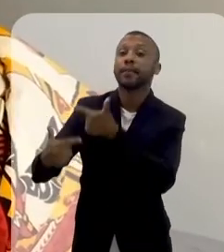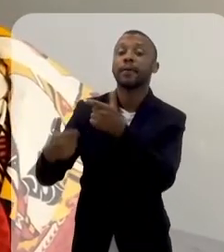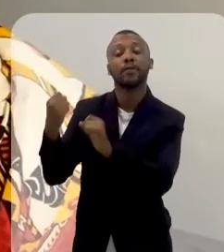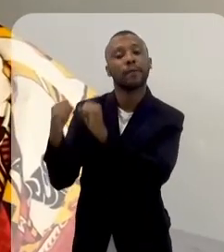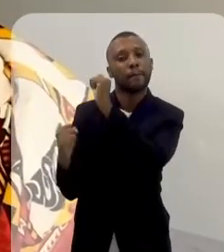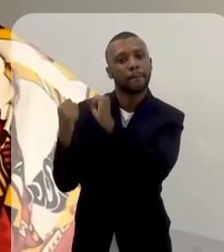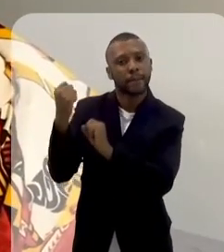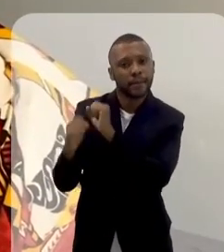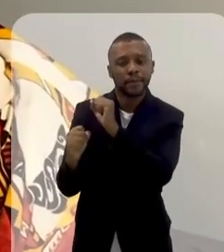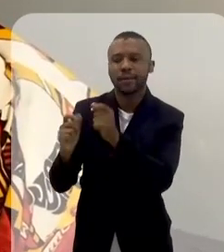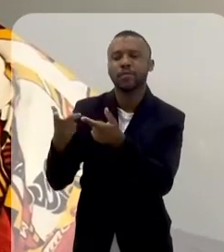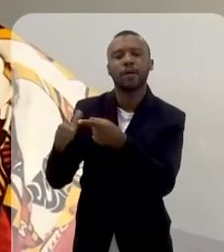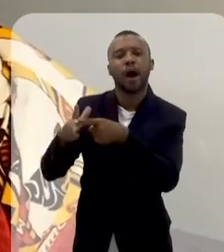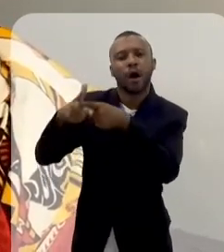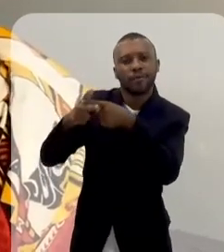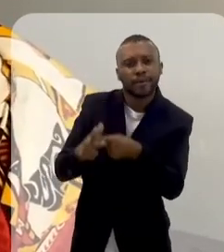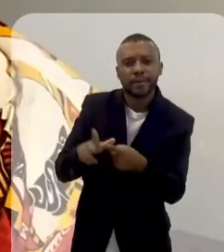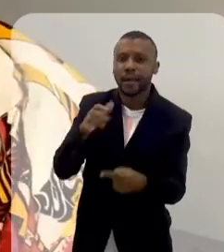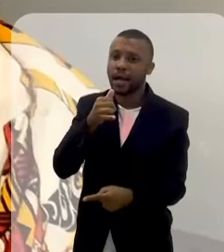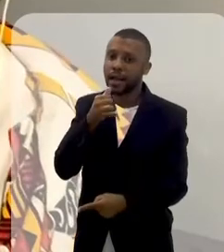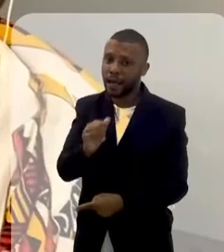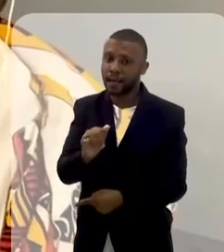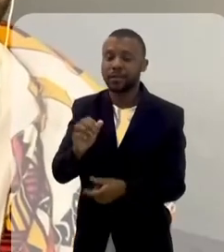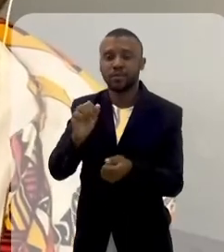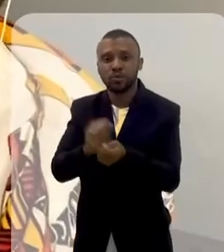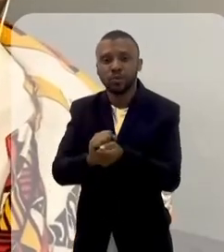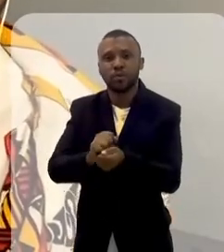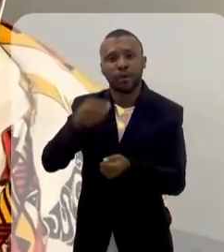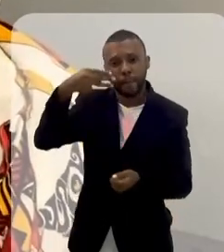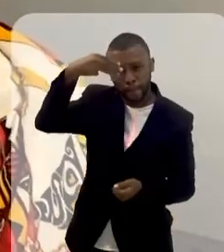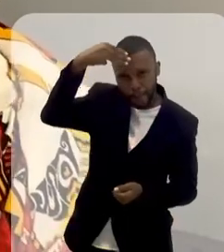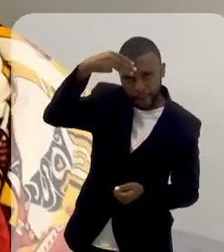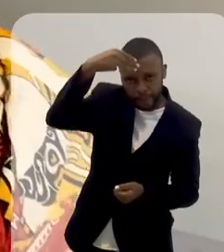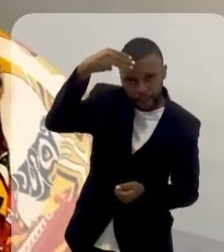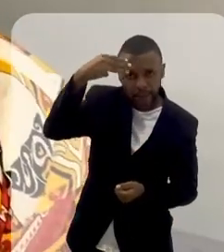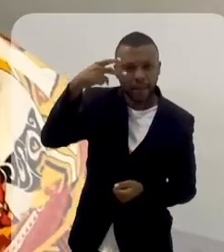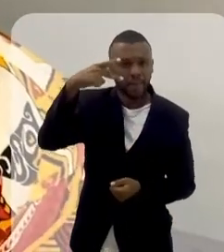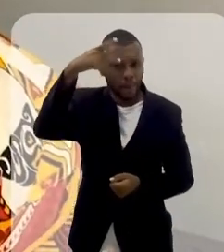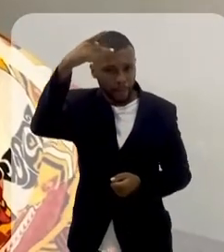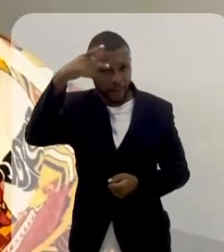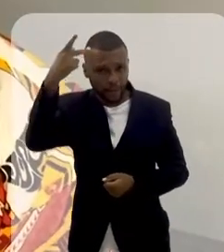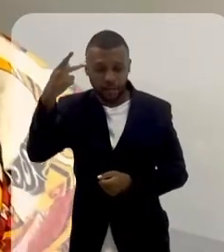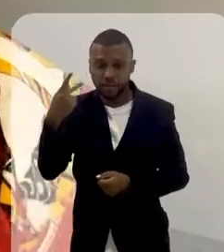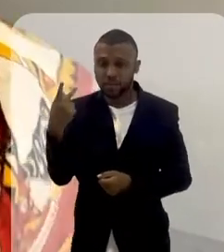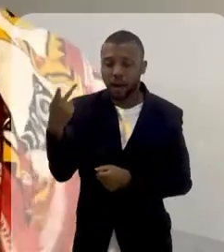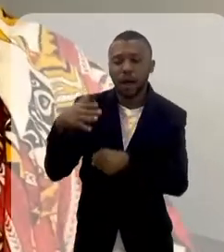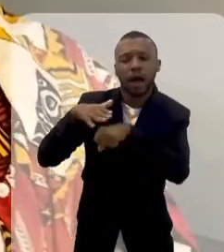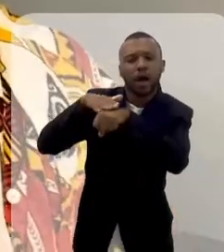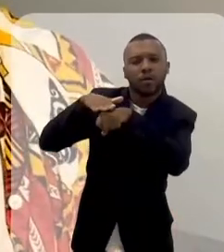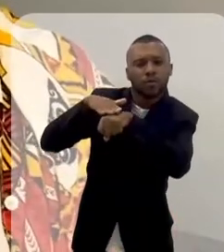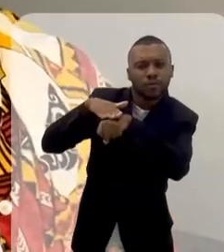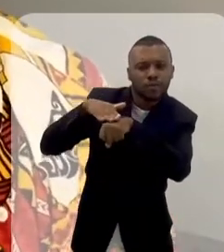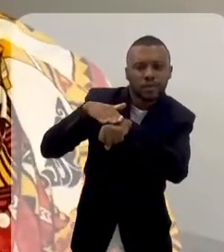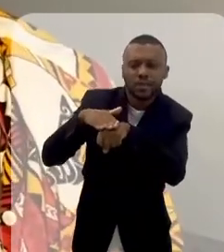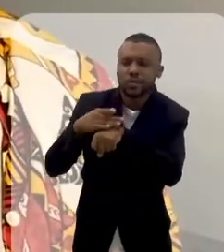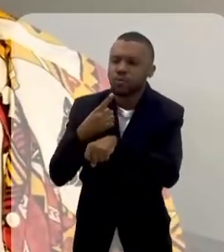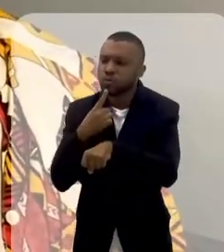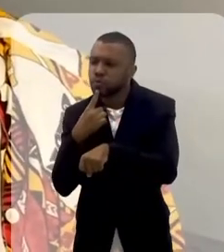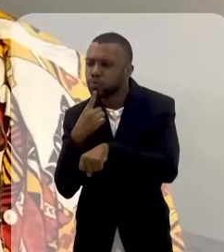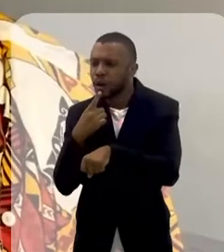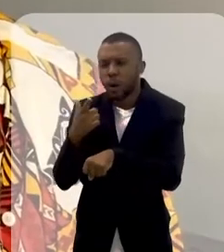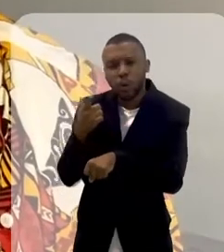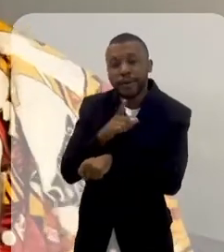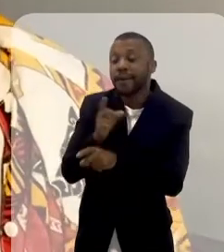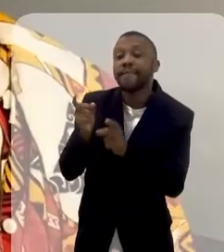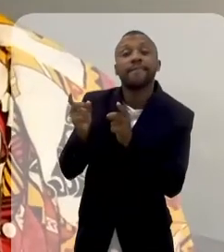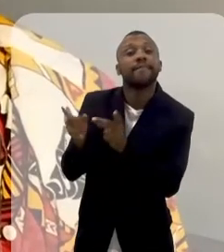numa autoelétrica, numa oficina, com a minha madrinha e o meu padrinho. E eles conversam com ela para que